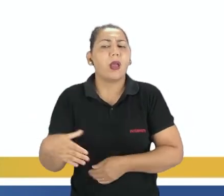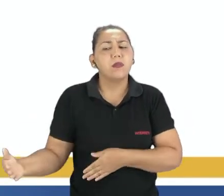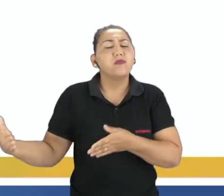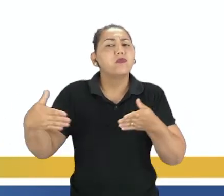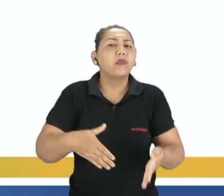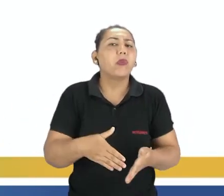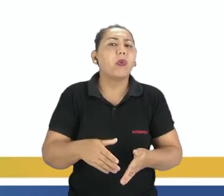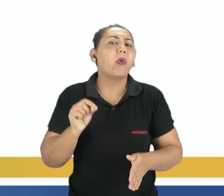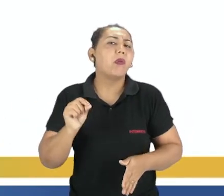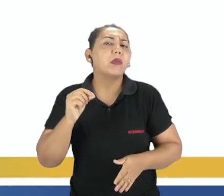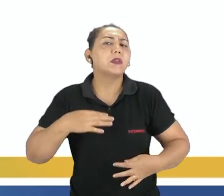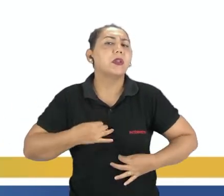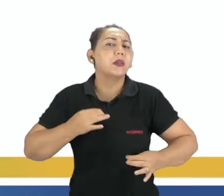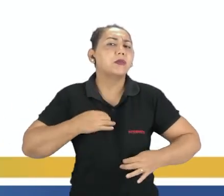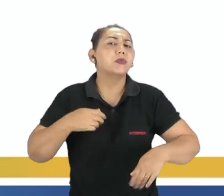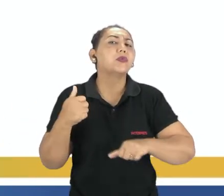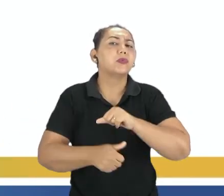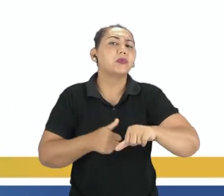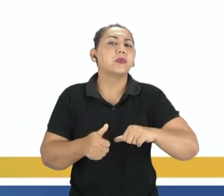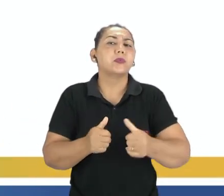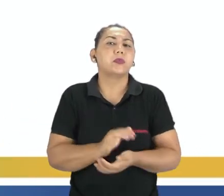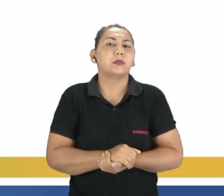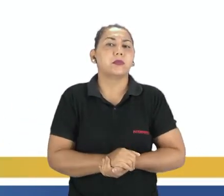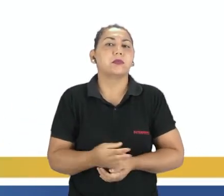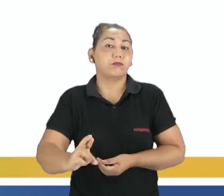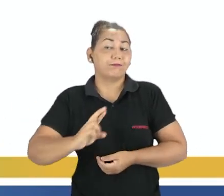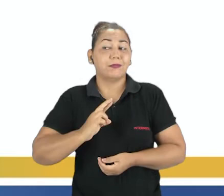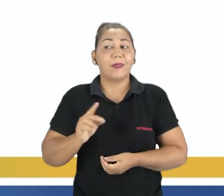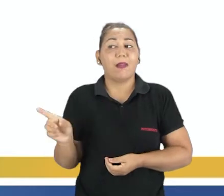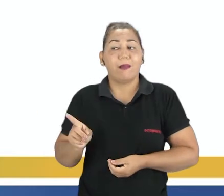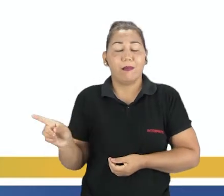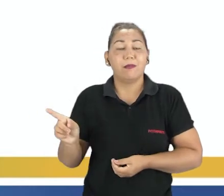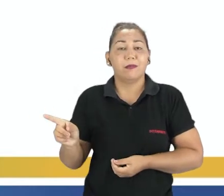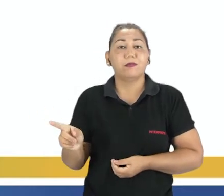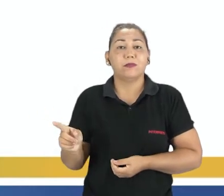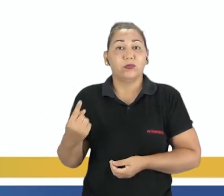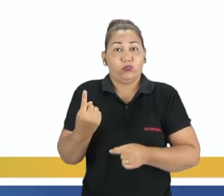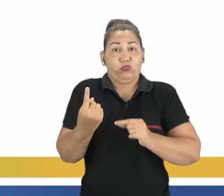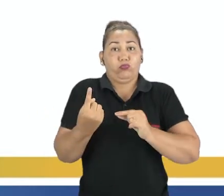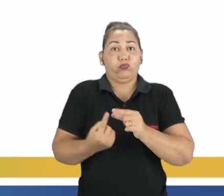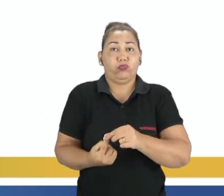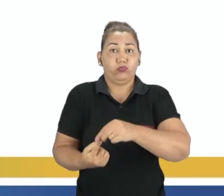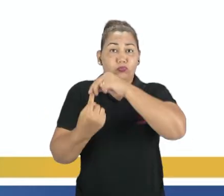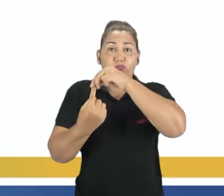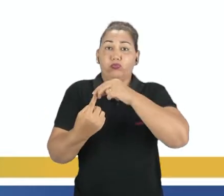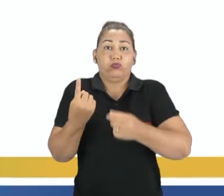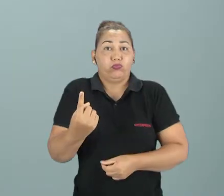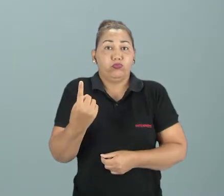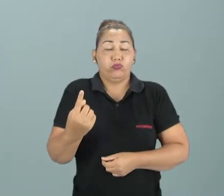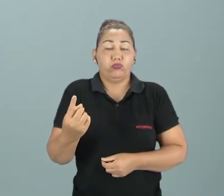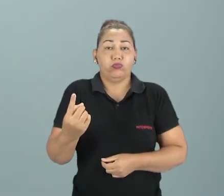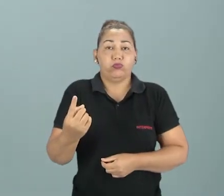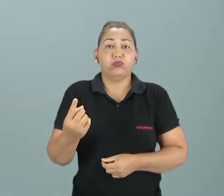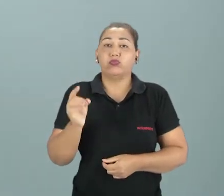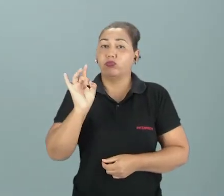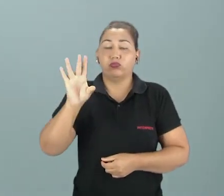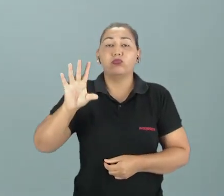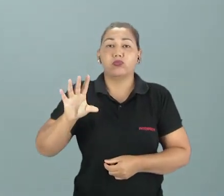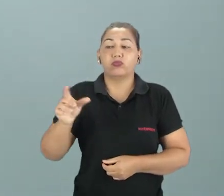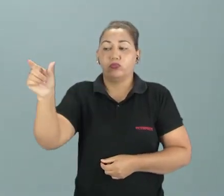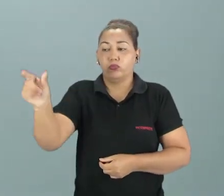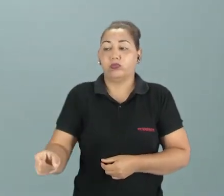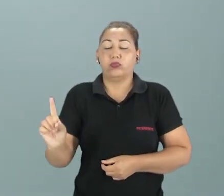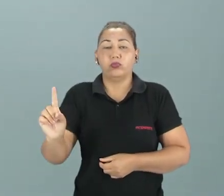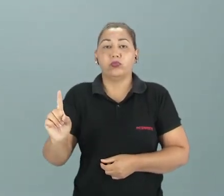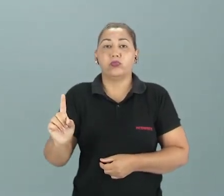temos apenas um núcleo do sujeito, então nós temos o sujeito simples. Nesse caso, o verbo ficará no